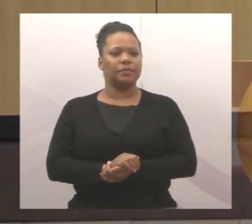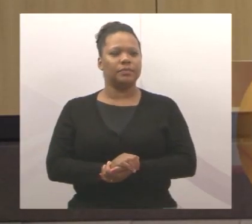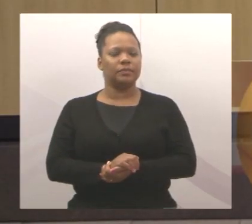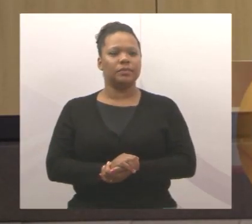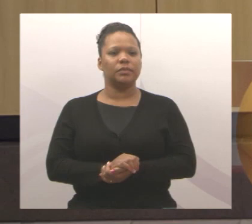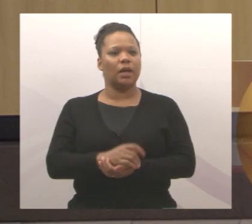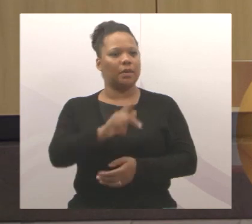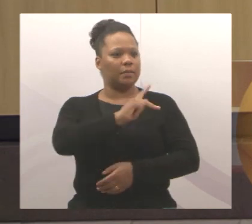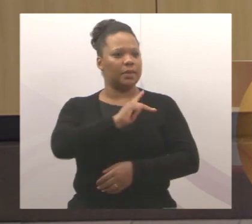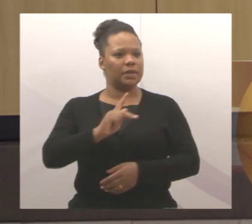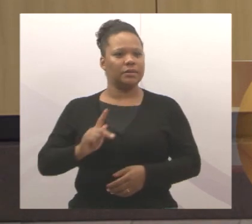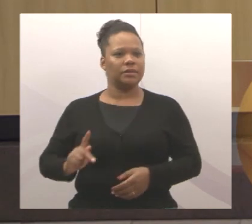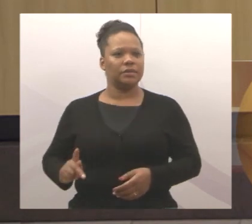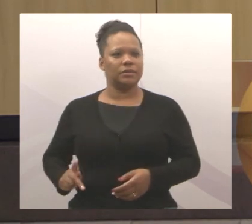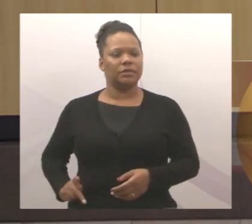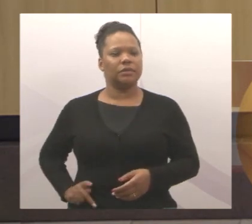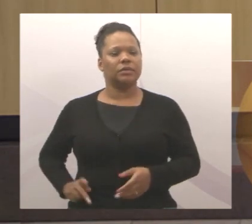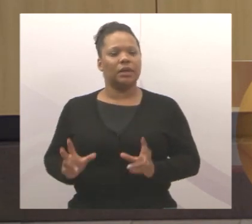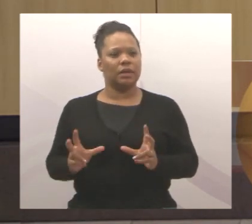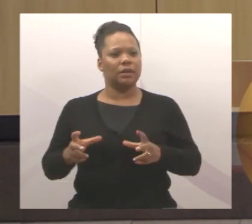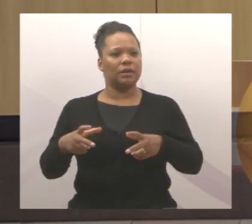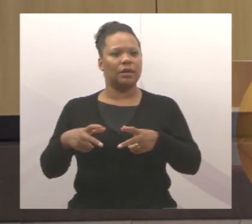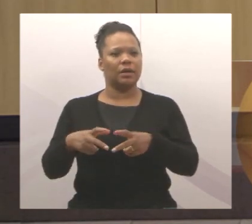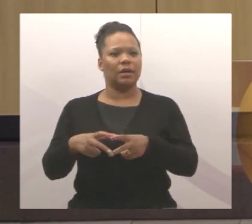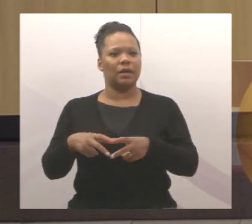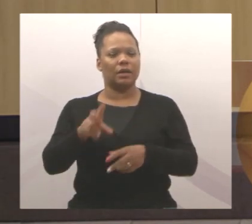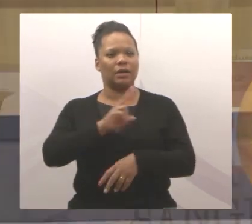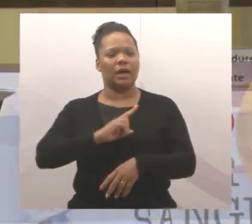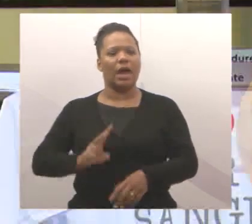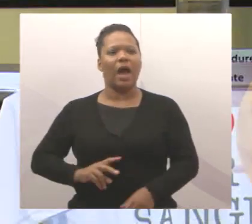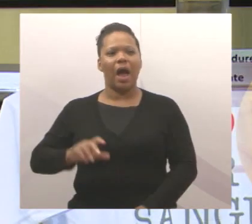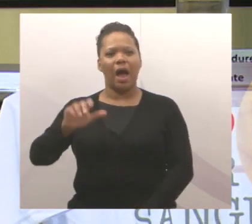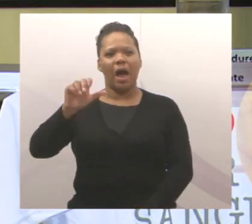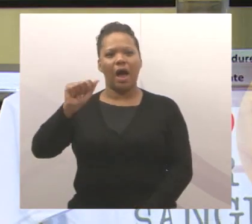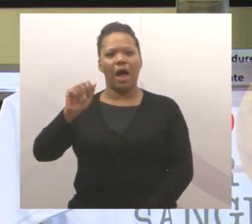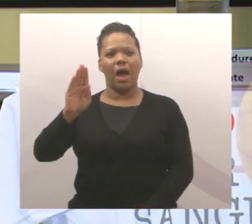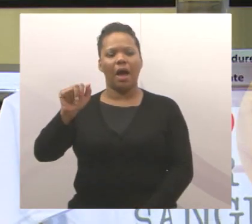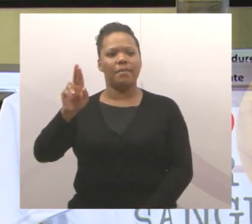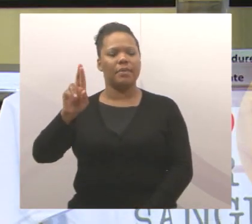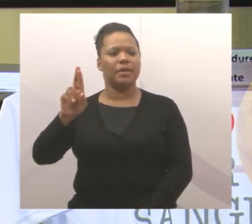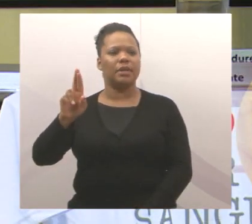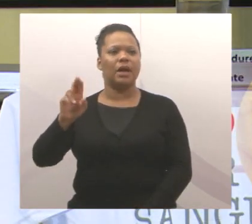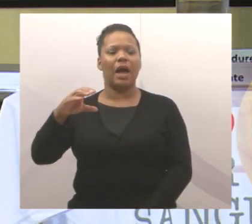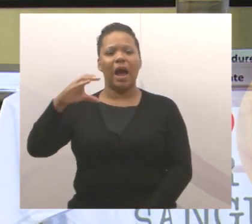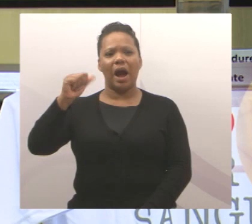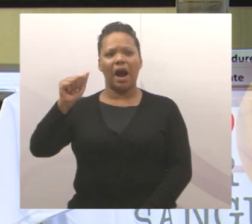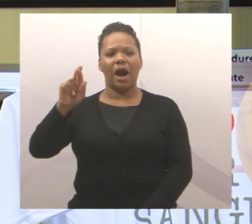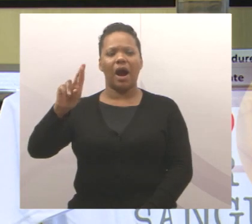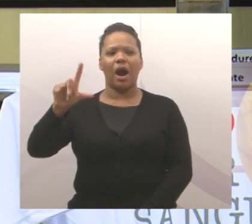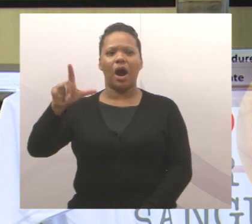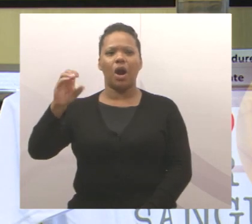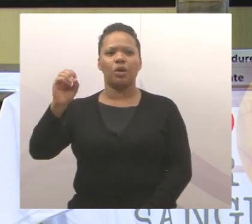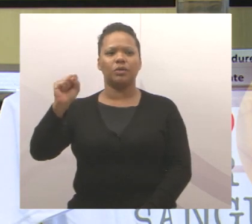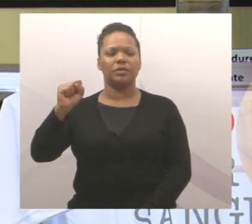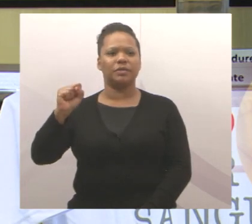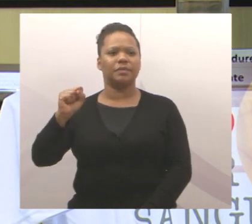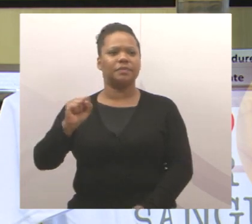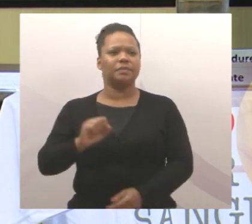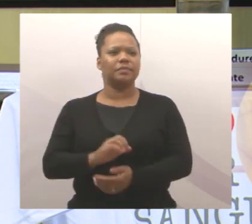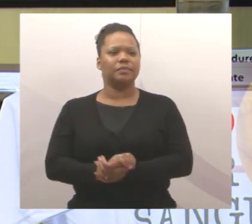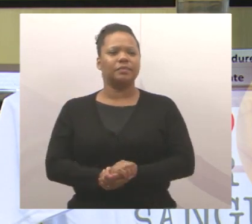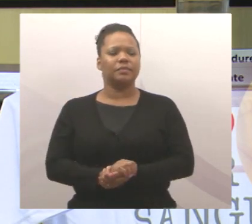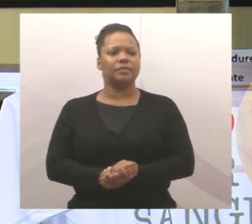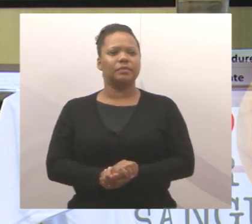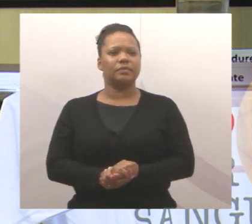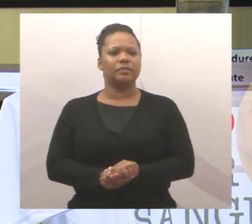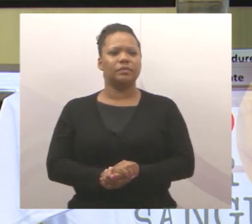Excelentíssimo senhor presidente da Câmara Municipal de Jacareí, vereador Abner de Madureira, Carlos Alexandre Santana dos Santos